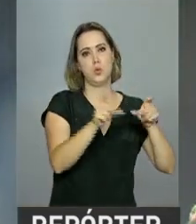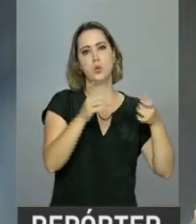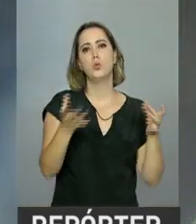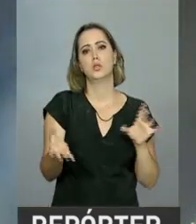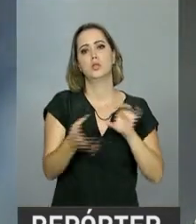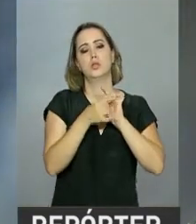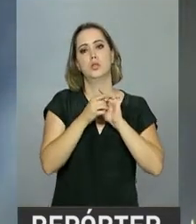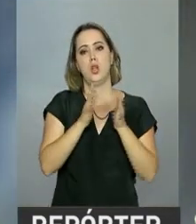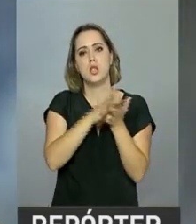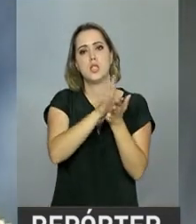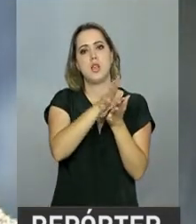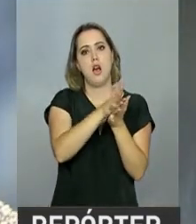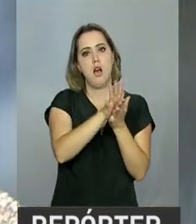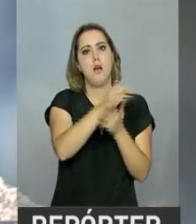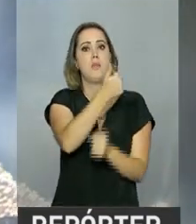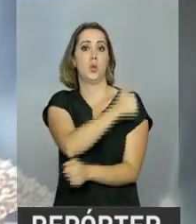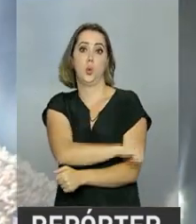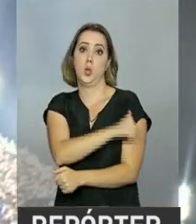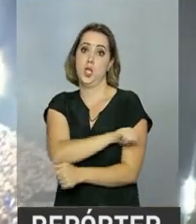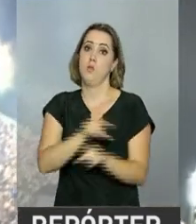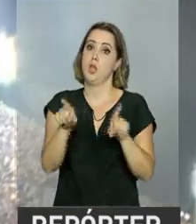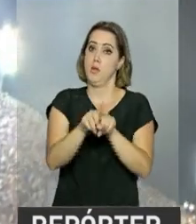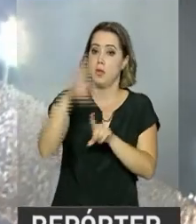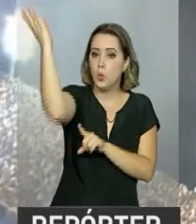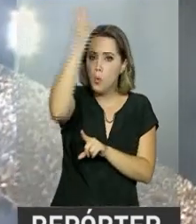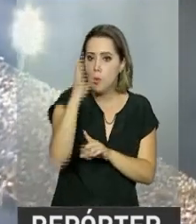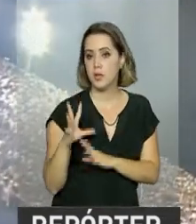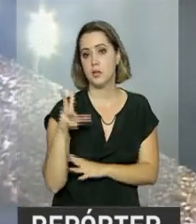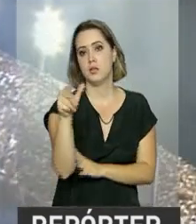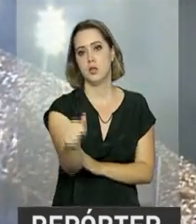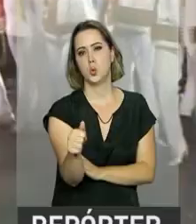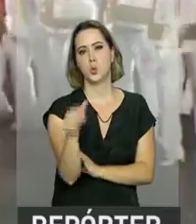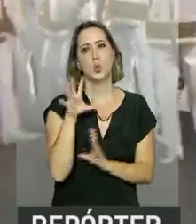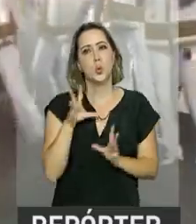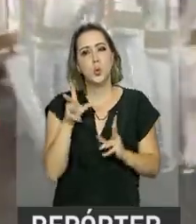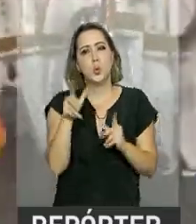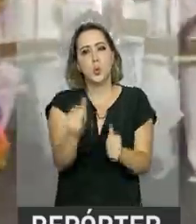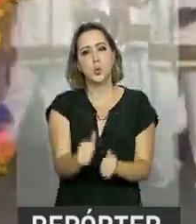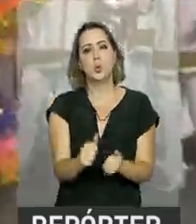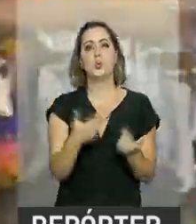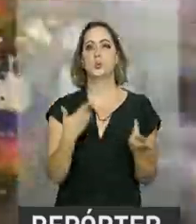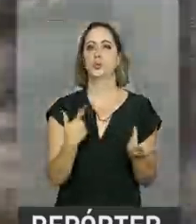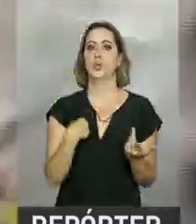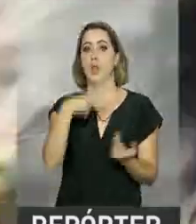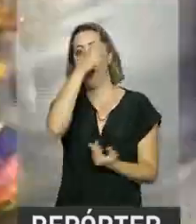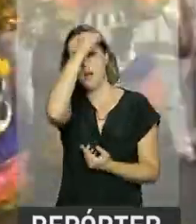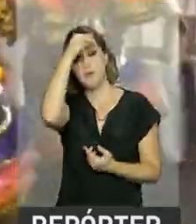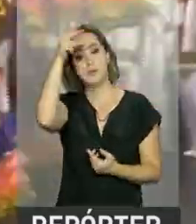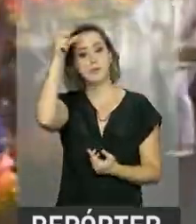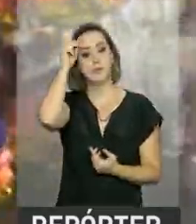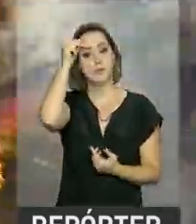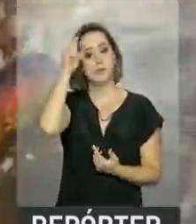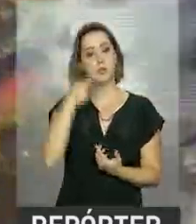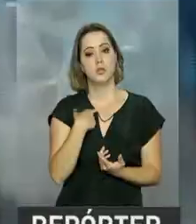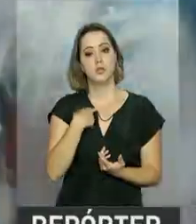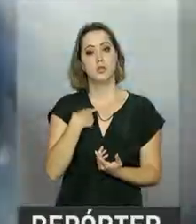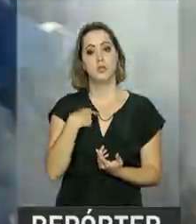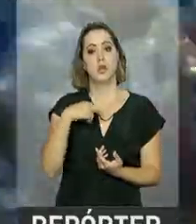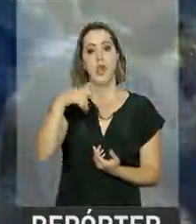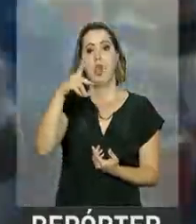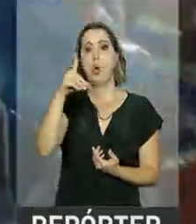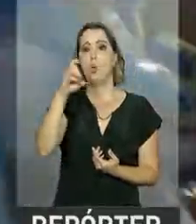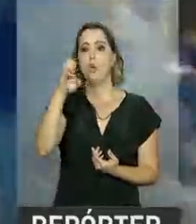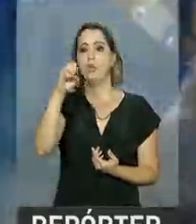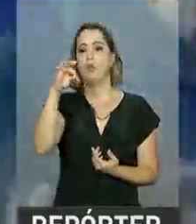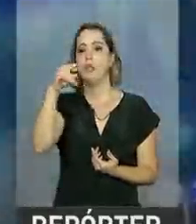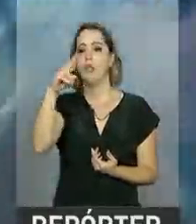de samba não só do Rio de Janeiro mas do Brasil inteiro as ligas das escolas as prefeituras o Denatran